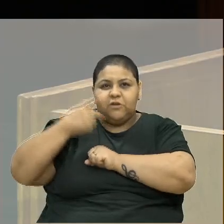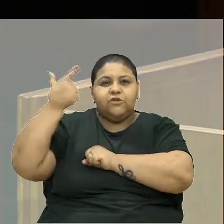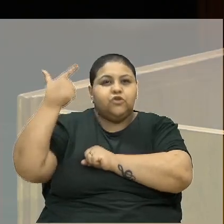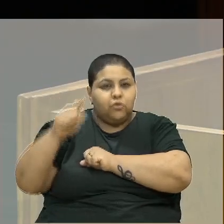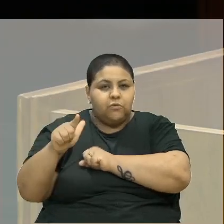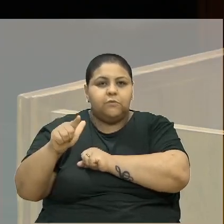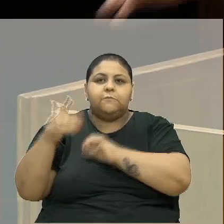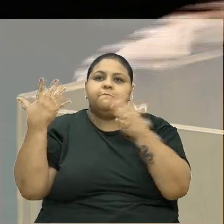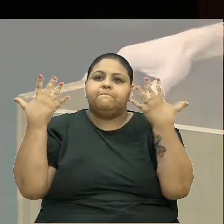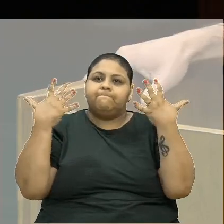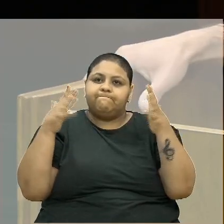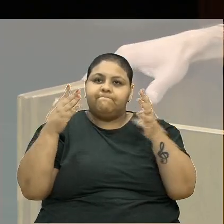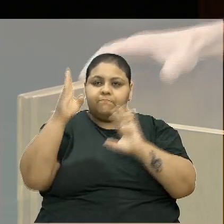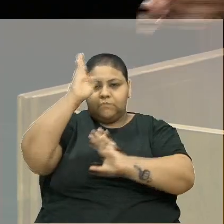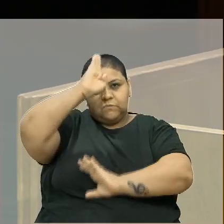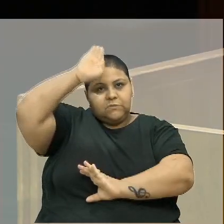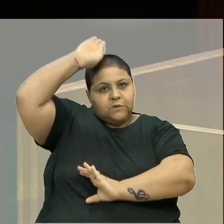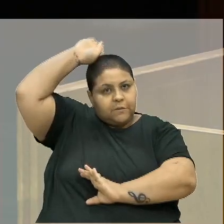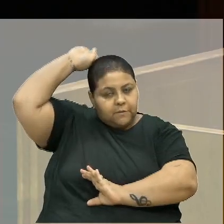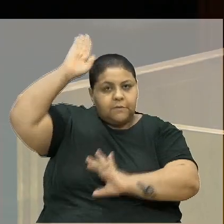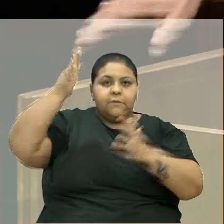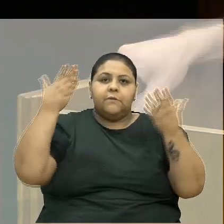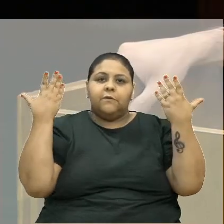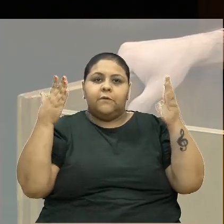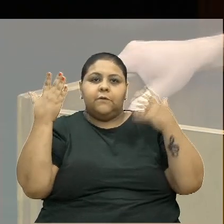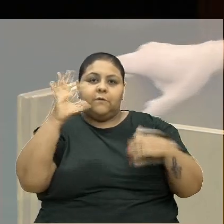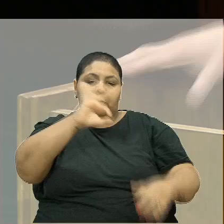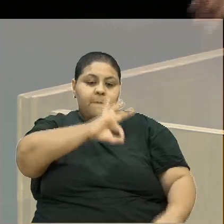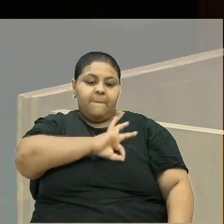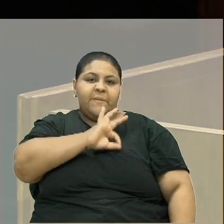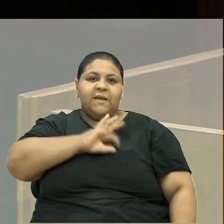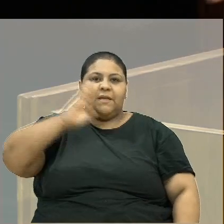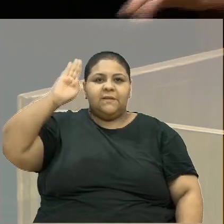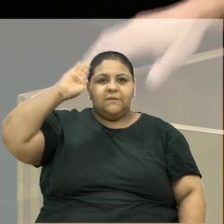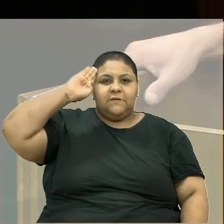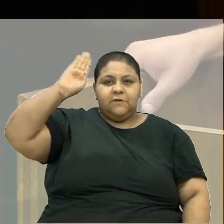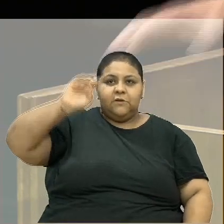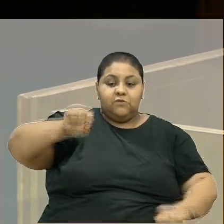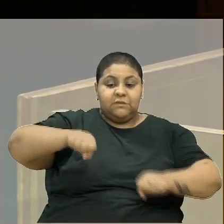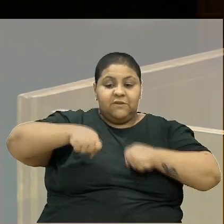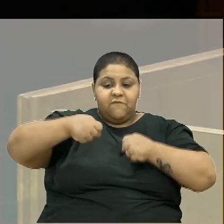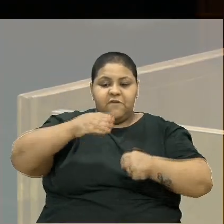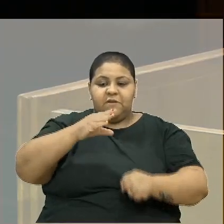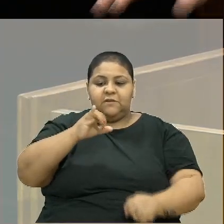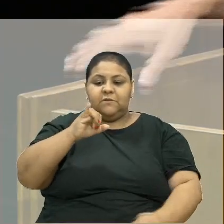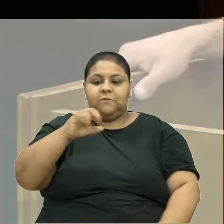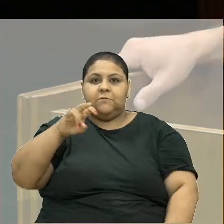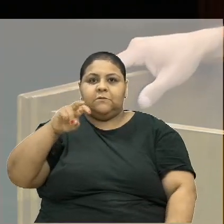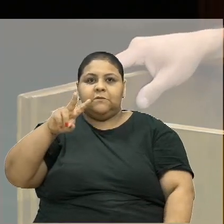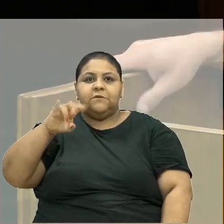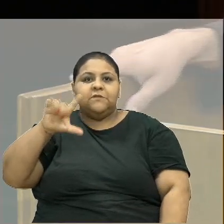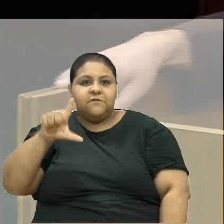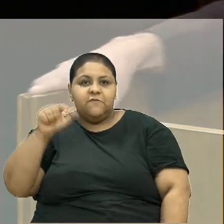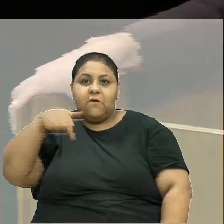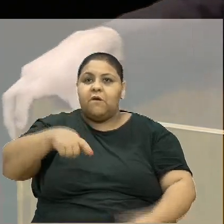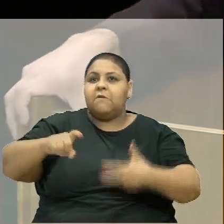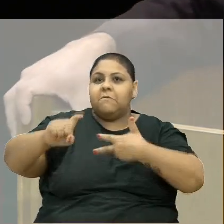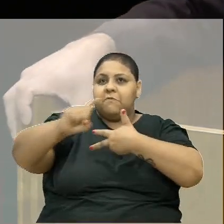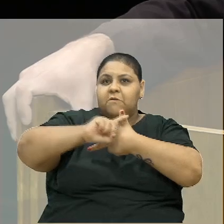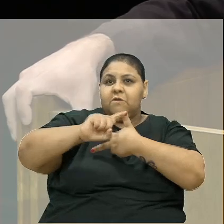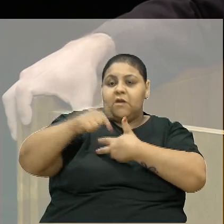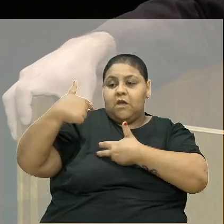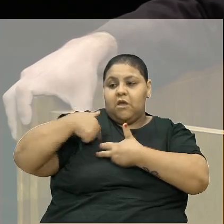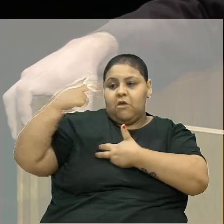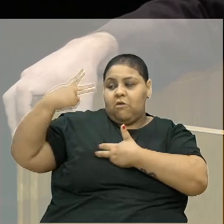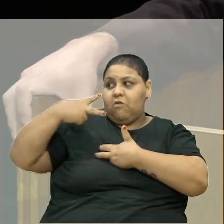vez, parabéns Corpo de Bombeiro, parabéns Brigada Militar, Defesa Civil, equipe aqui do Executivo, este vereador